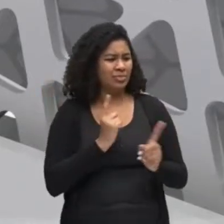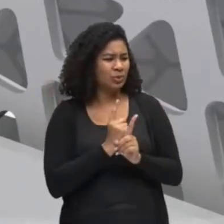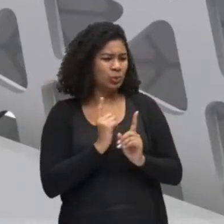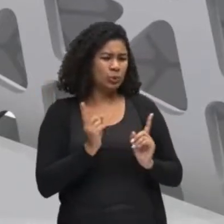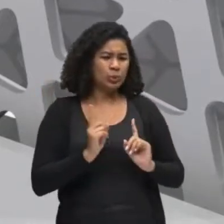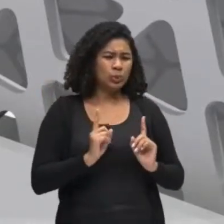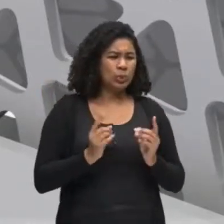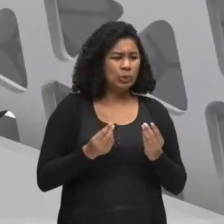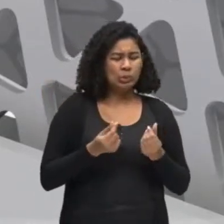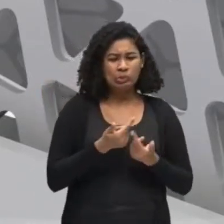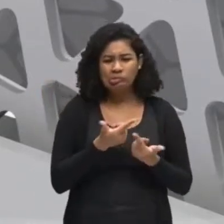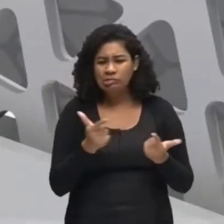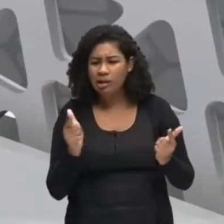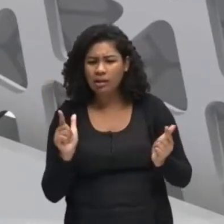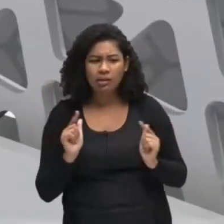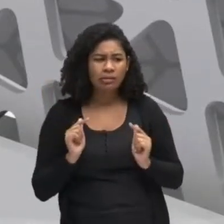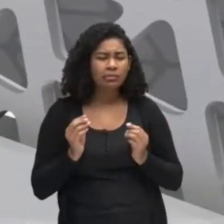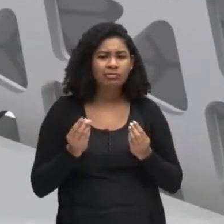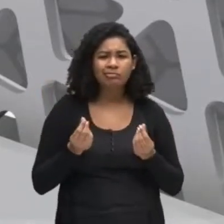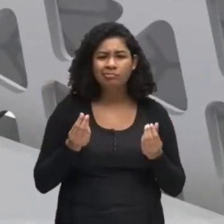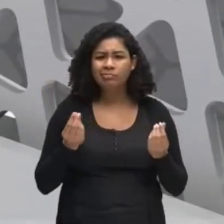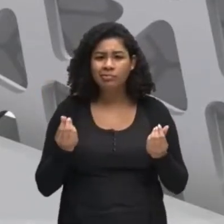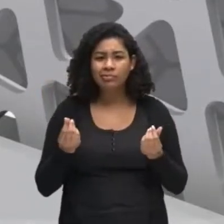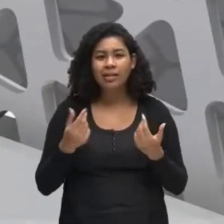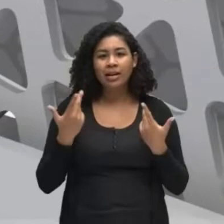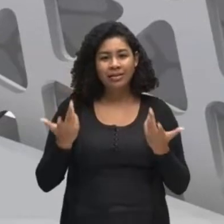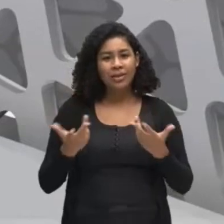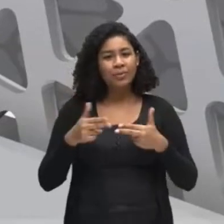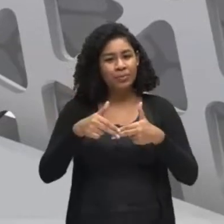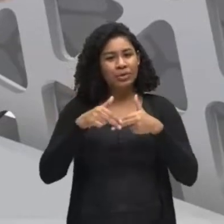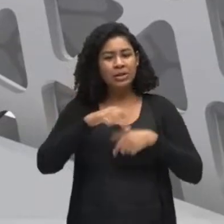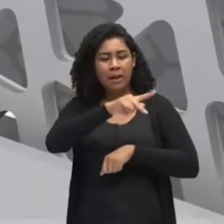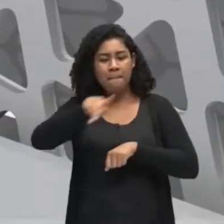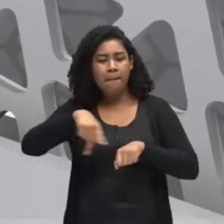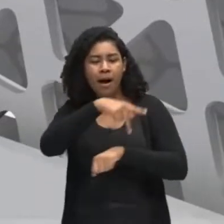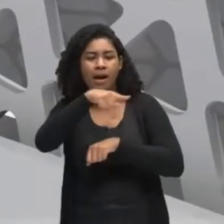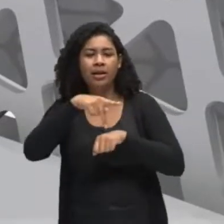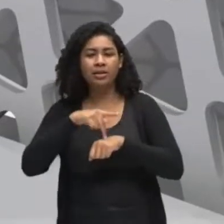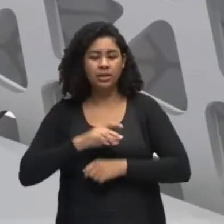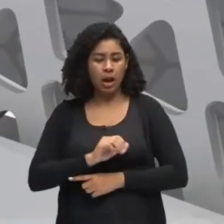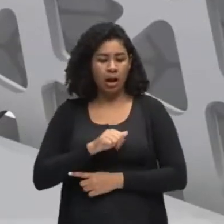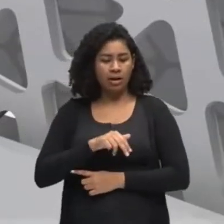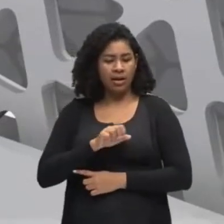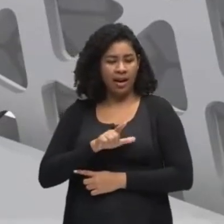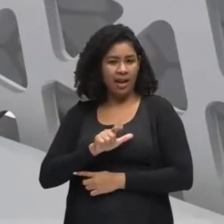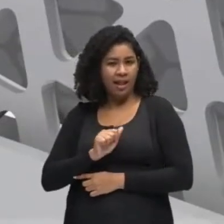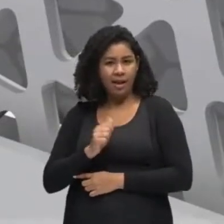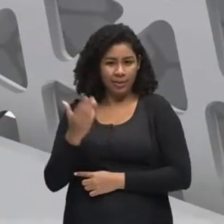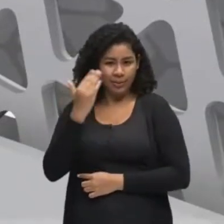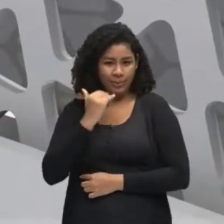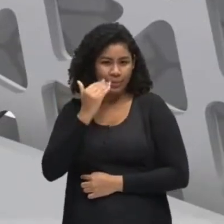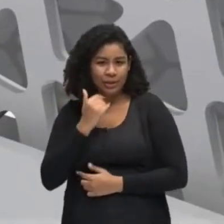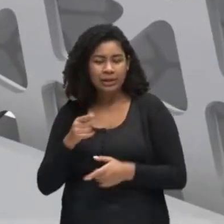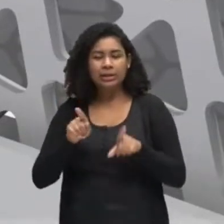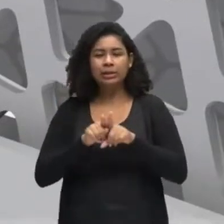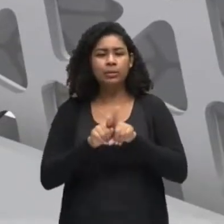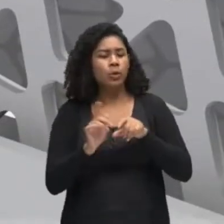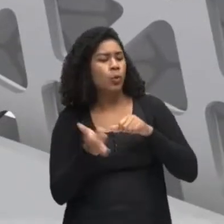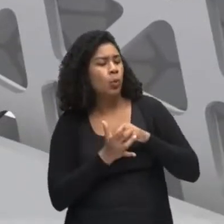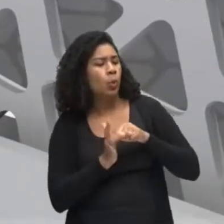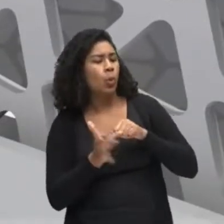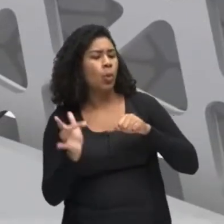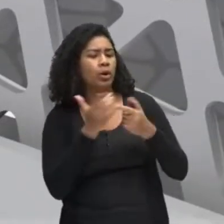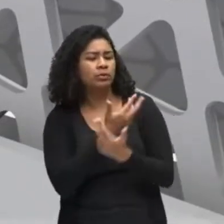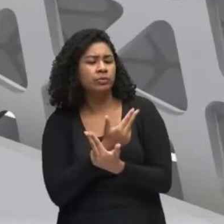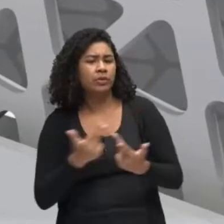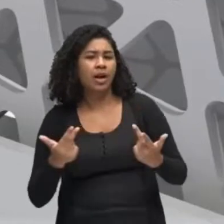encontraram. Quando se falava no País das Canelas, no Eldorado e tudo mais, começam a observar que, na verdade,